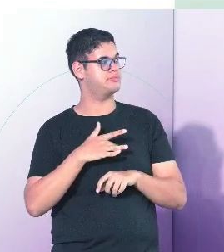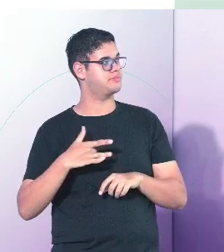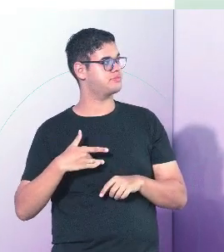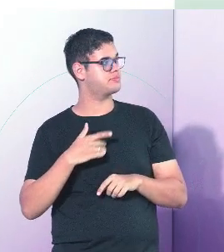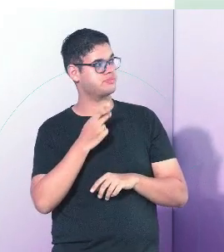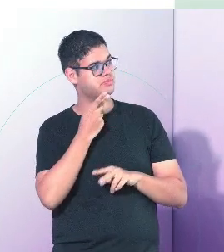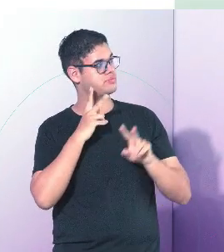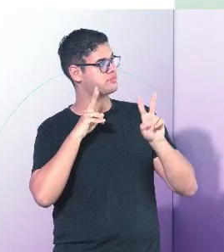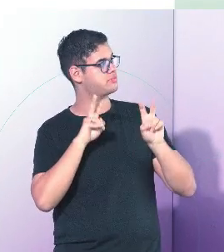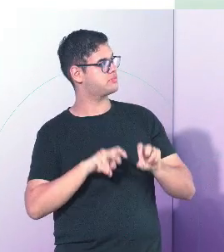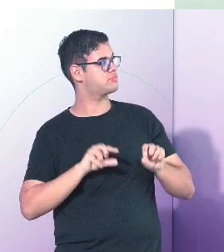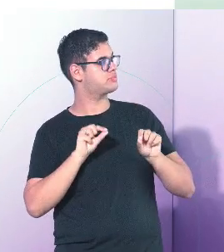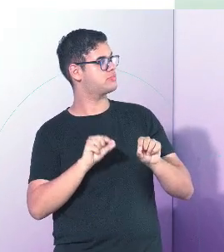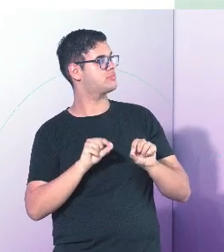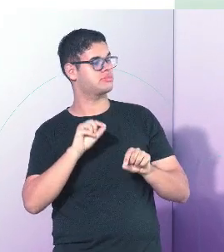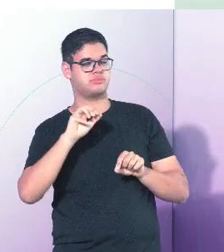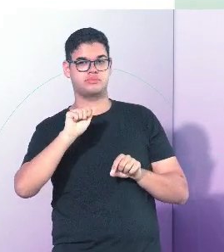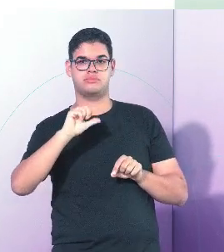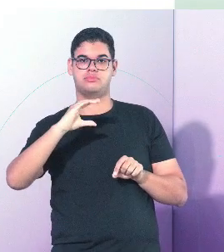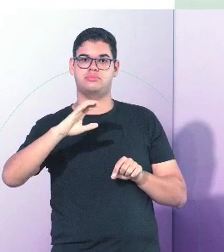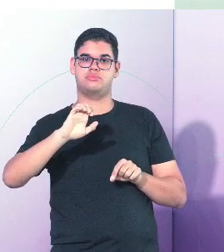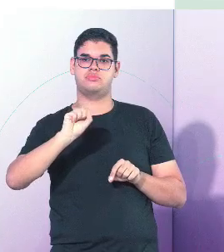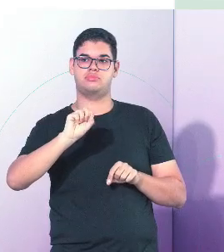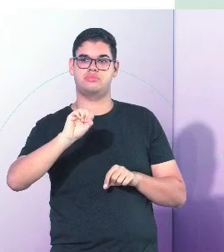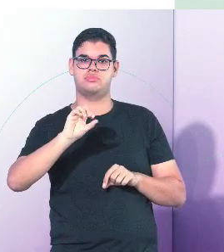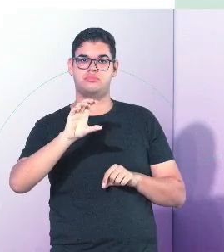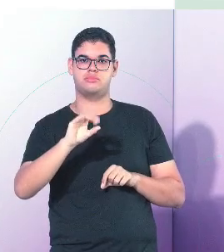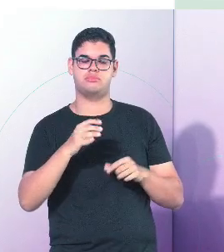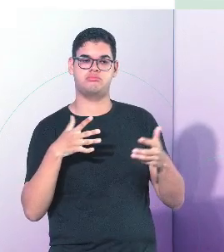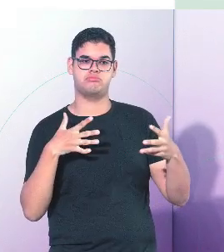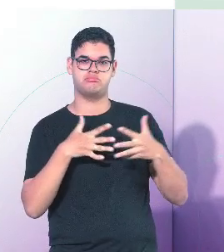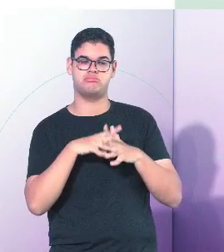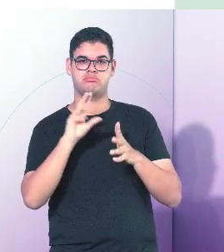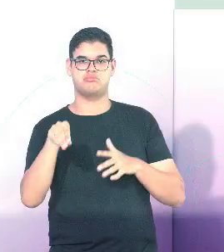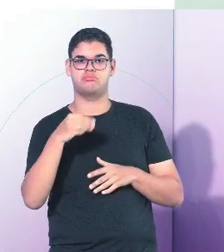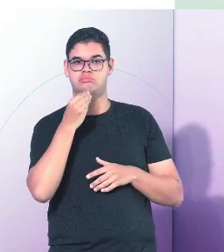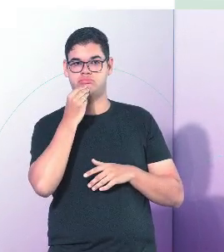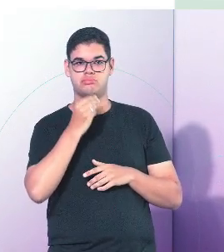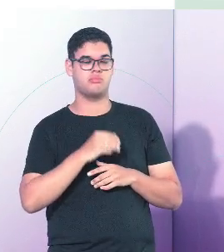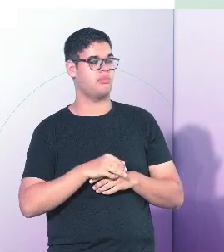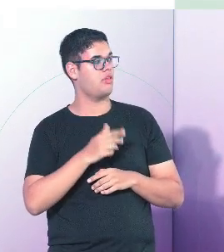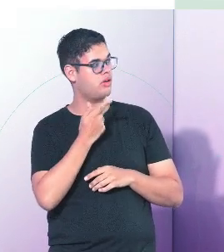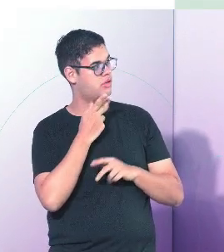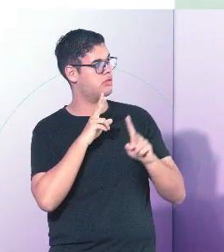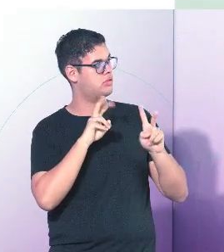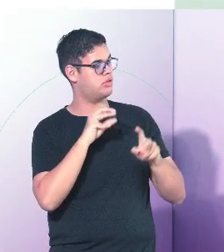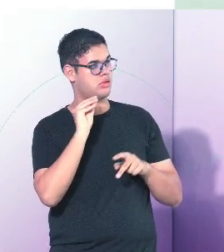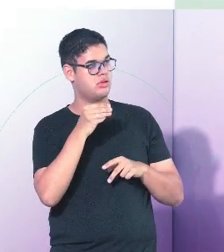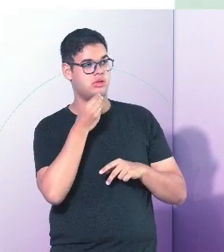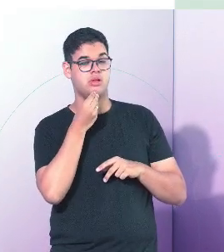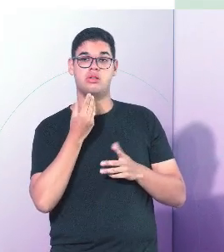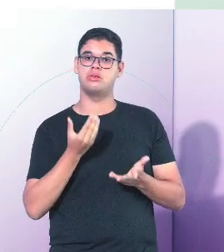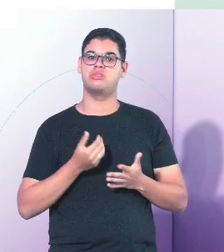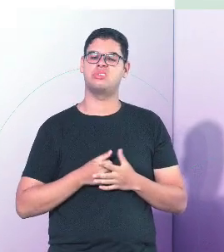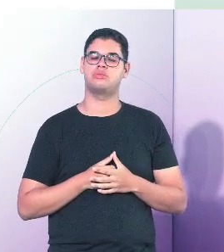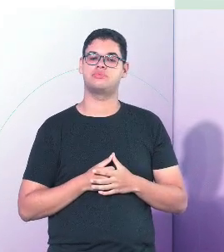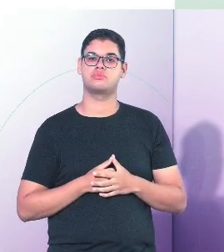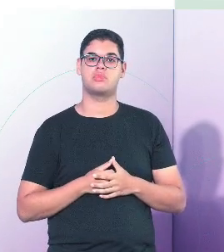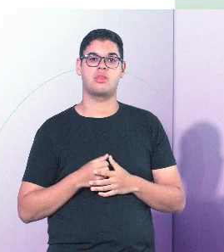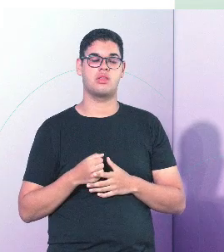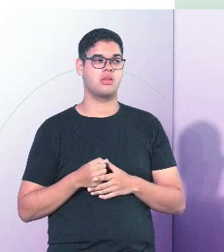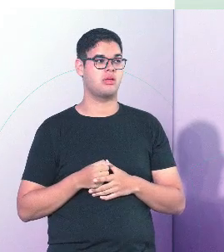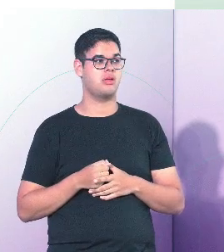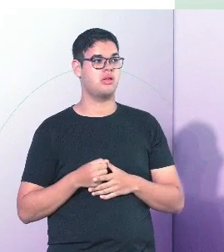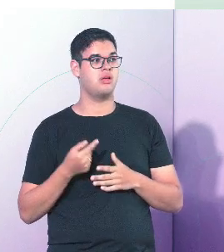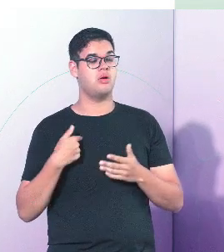acesso. Eu não consegui acompanhar todas as apresentações do dia, mas tive a oportunidade de ouvir a apresentação do falador, que falou um pouco sobre essa questão de ATS, que eu